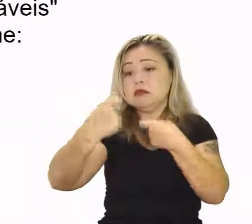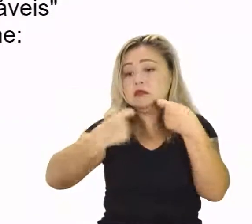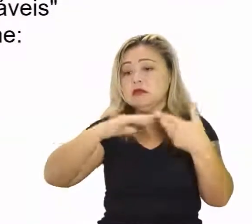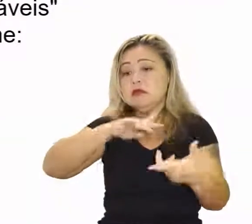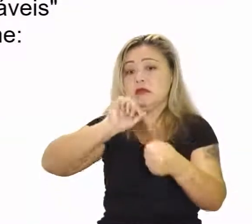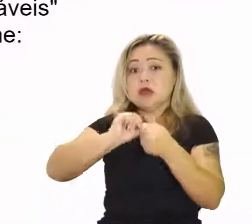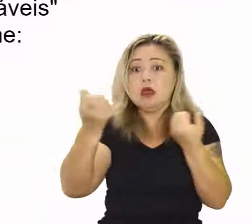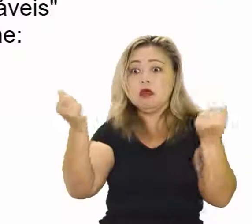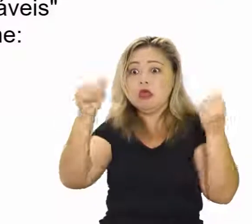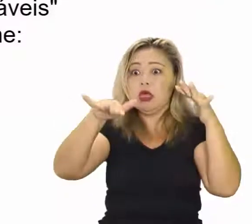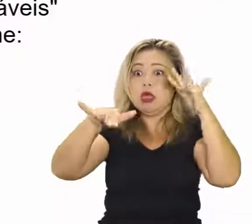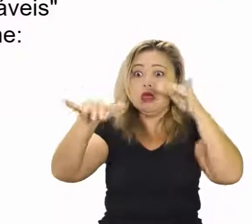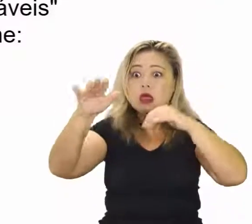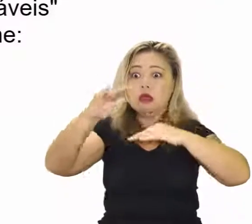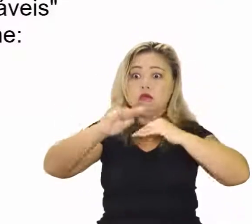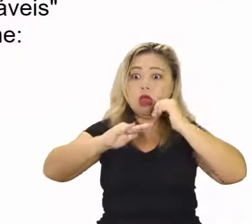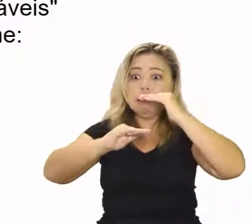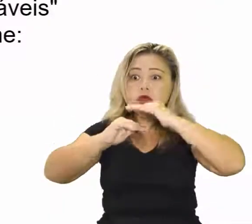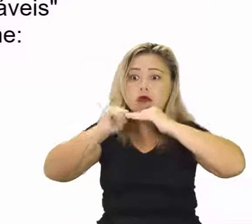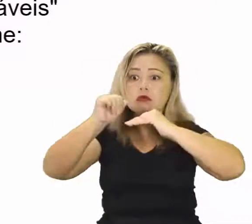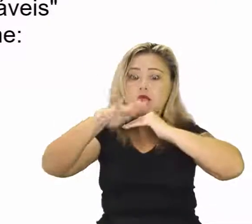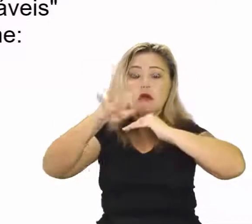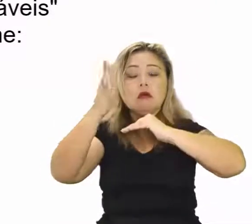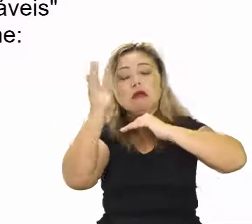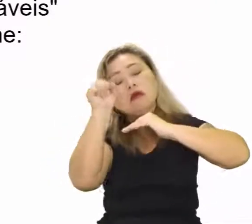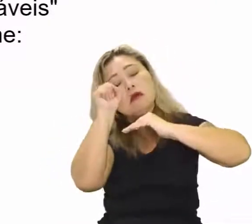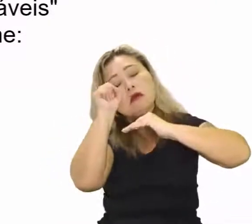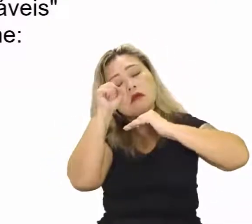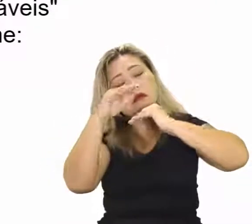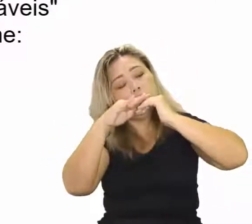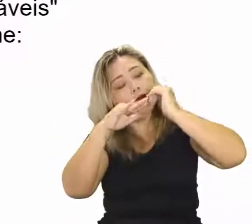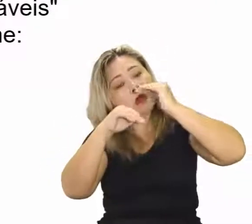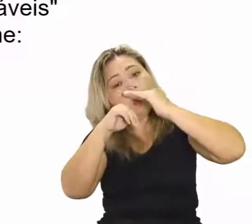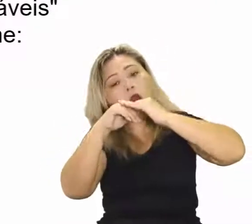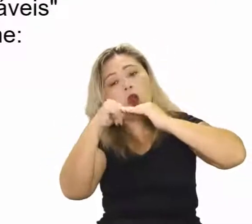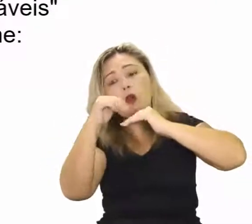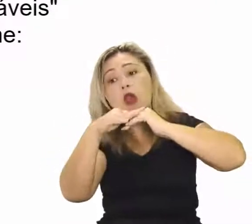Eram amontoados, dormiam